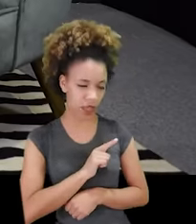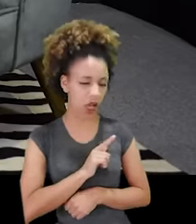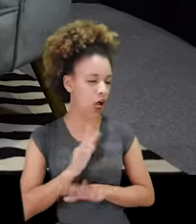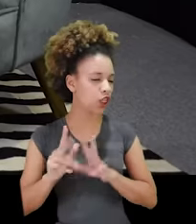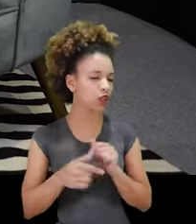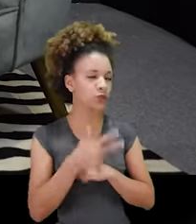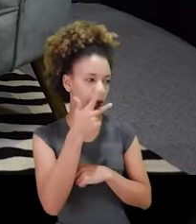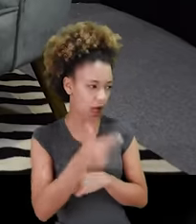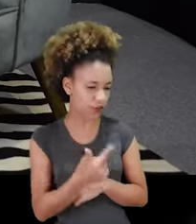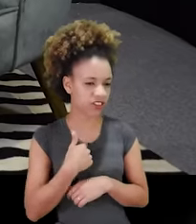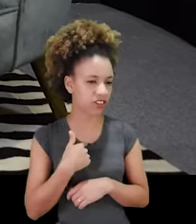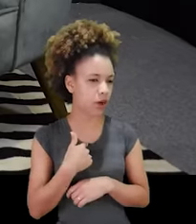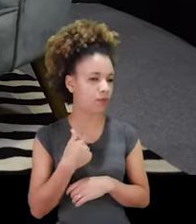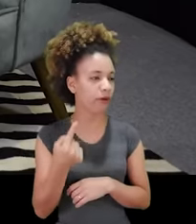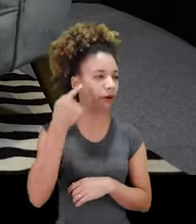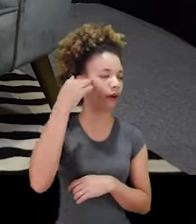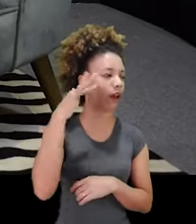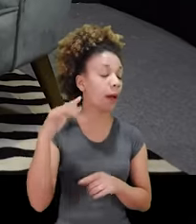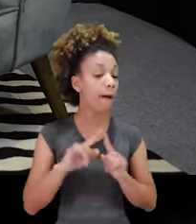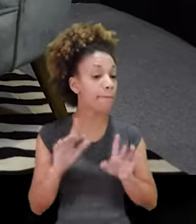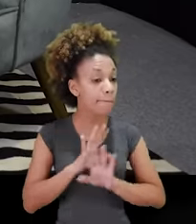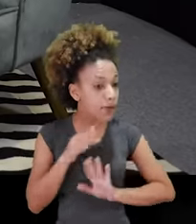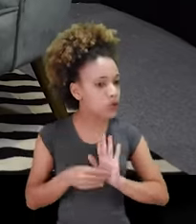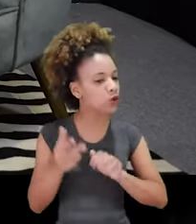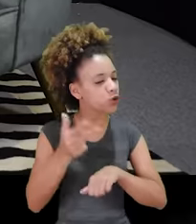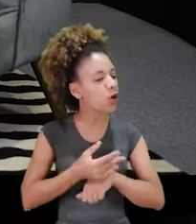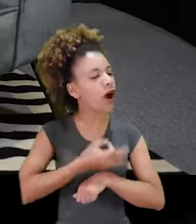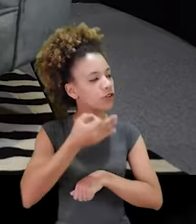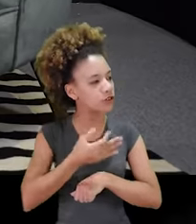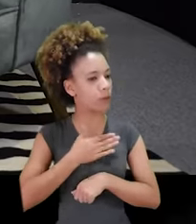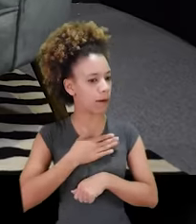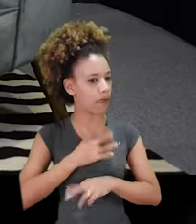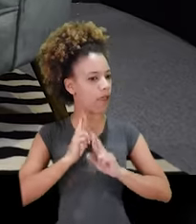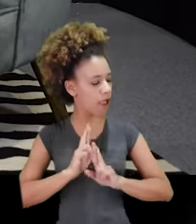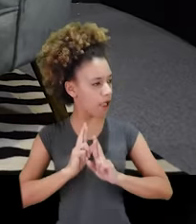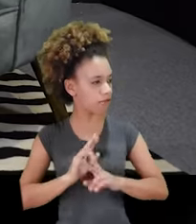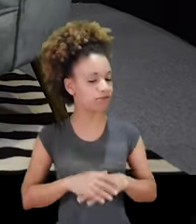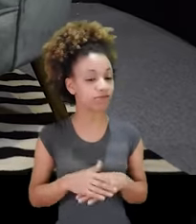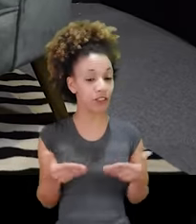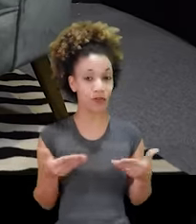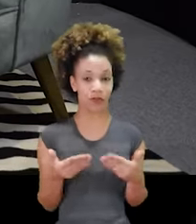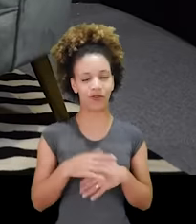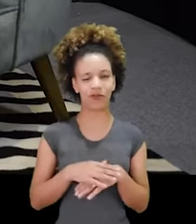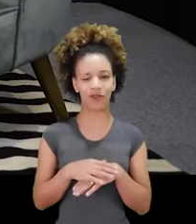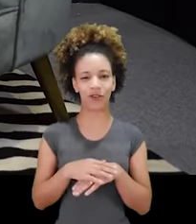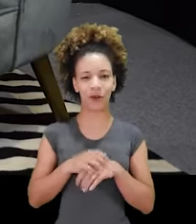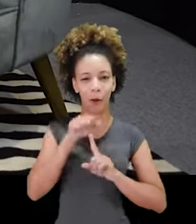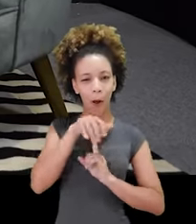mundo acha que eu invento isso, mas todo achismo, para mim, é um achismo esperado. E hoje eu estou com